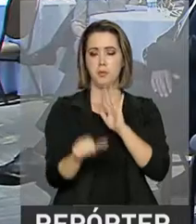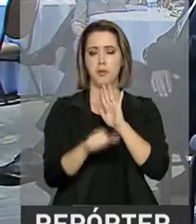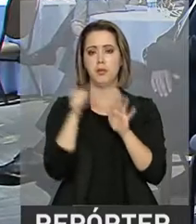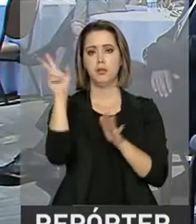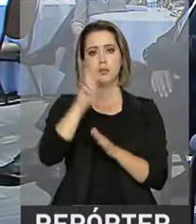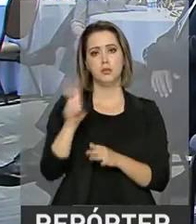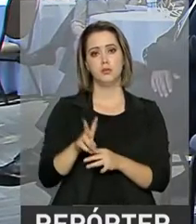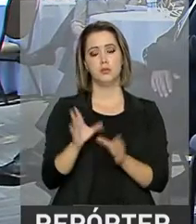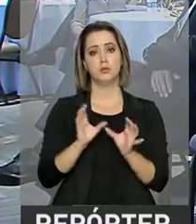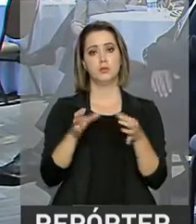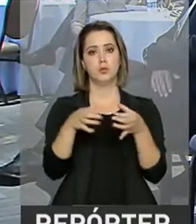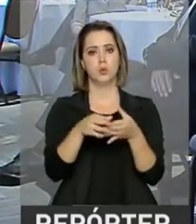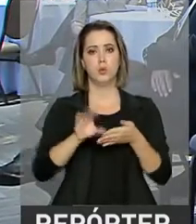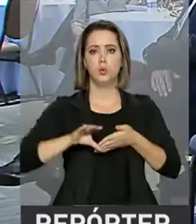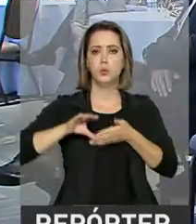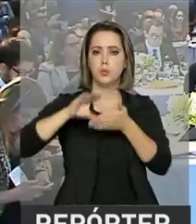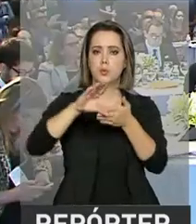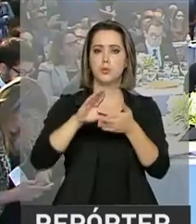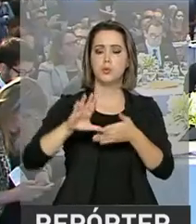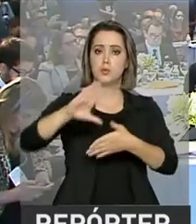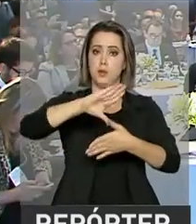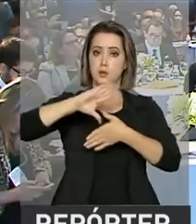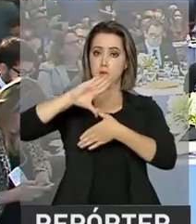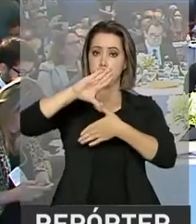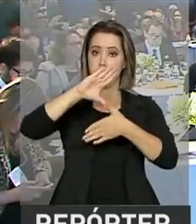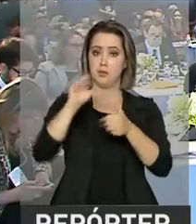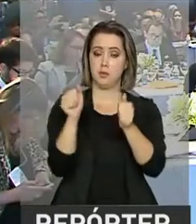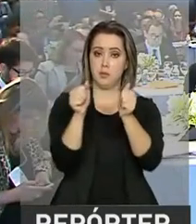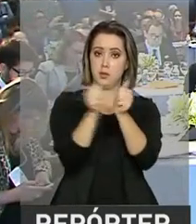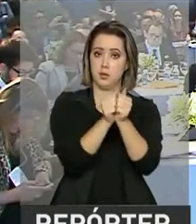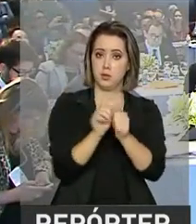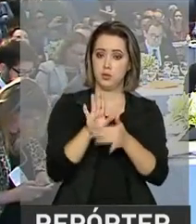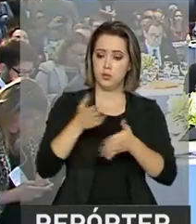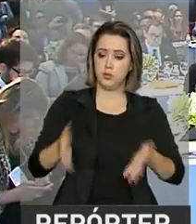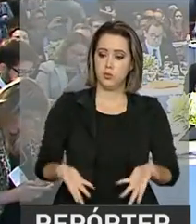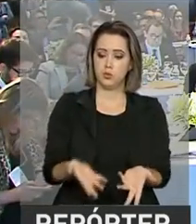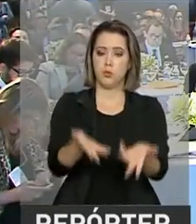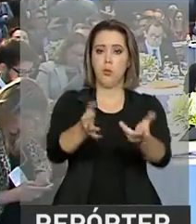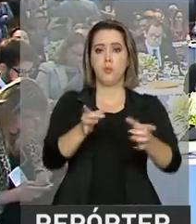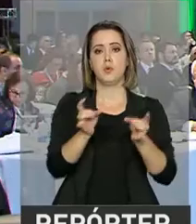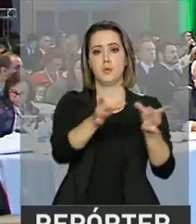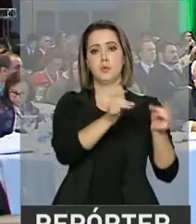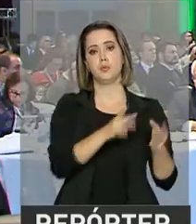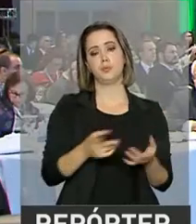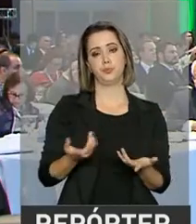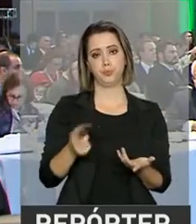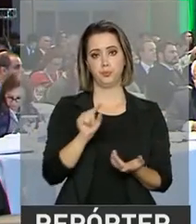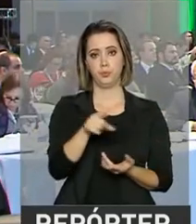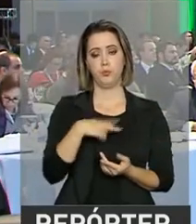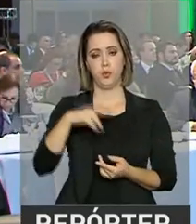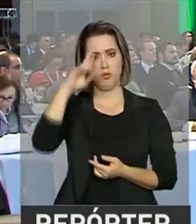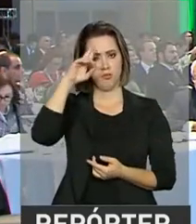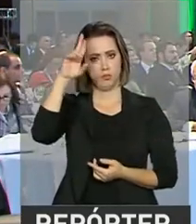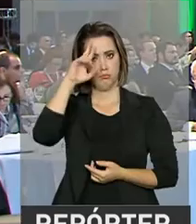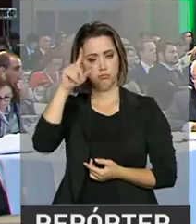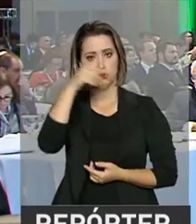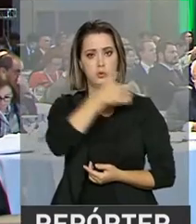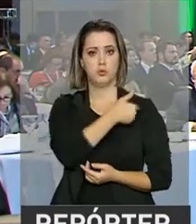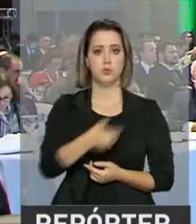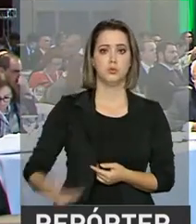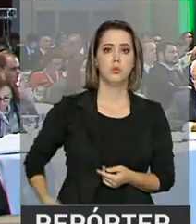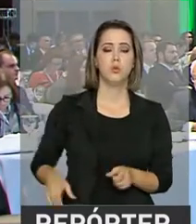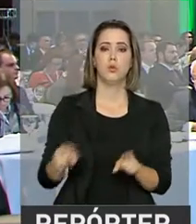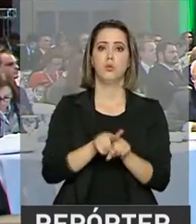pelo Conselho das Américas em parceria com a Agência Brasileira de Promoção às Exportações. Autoridades do governo